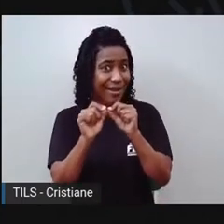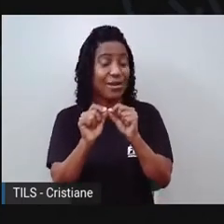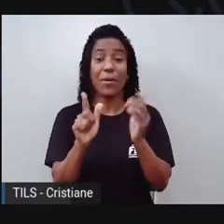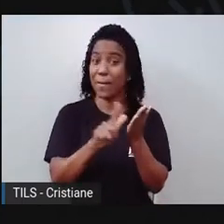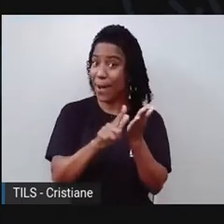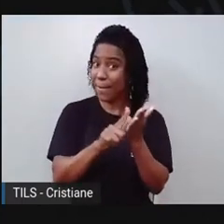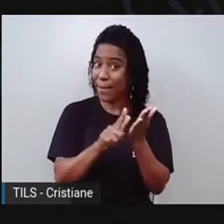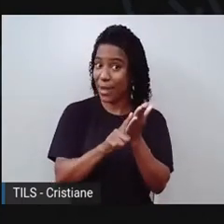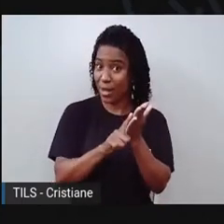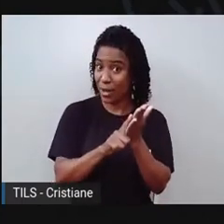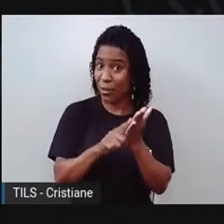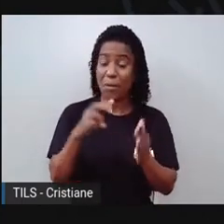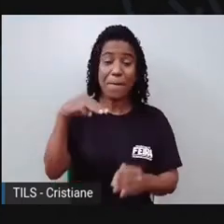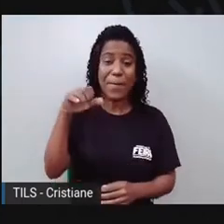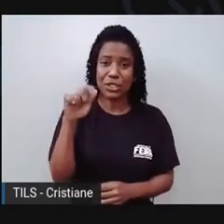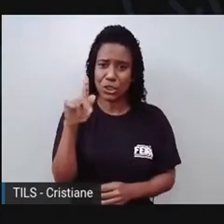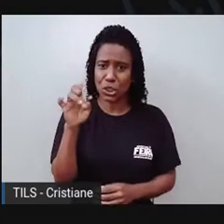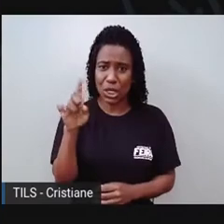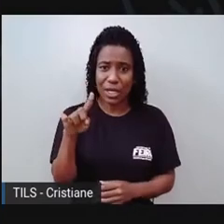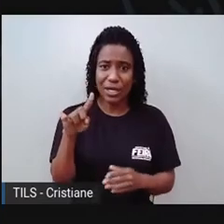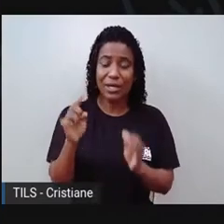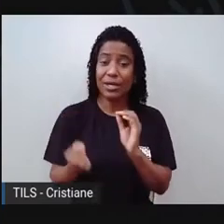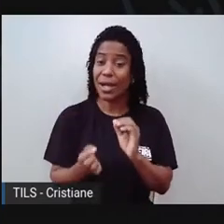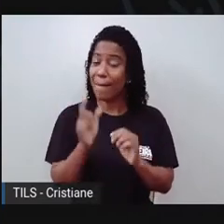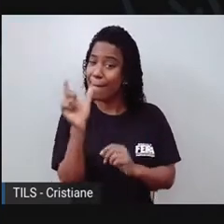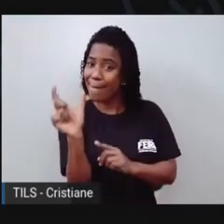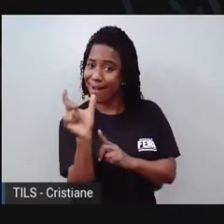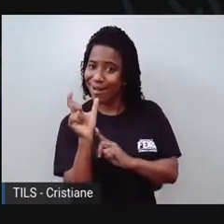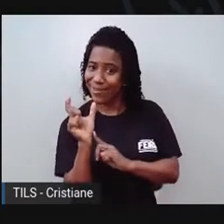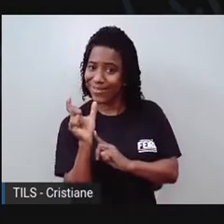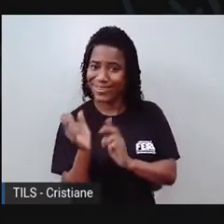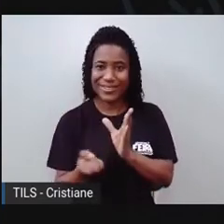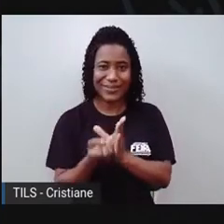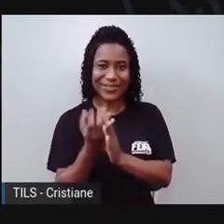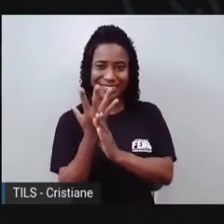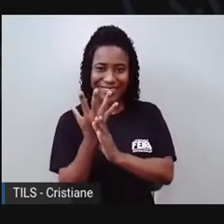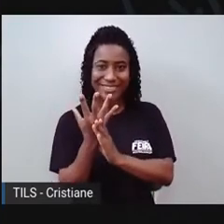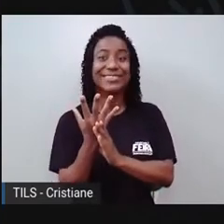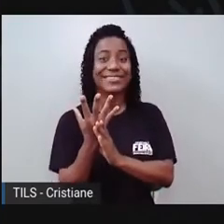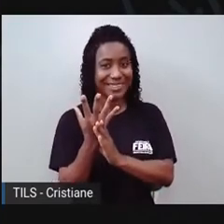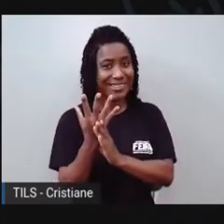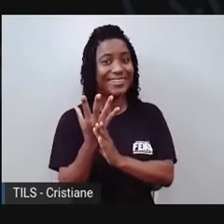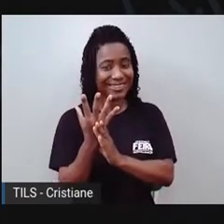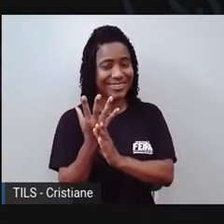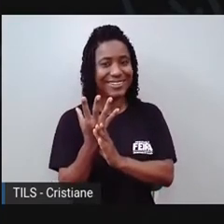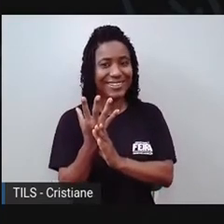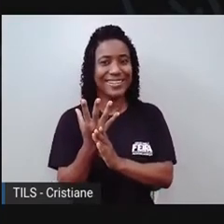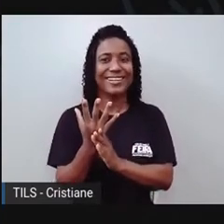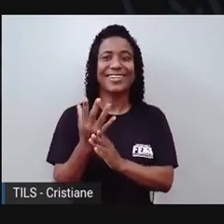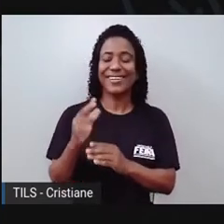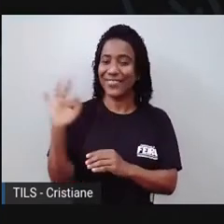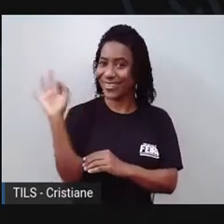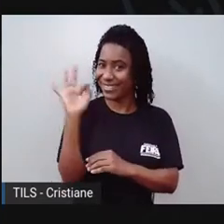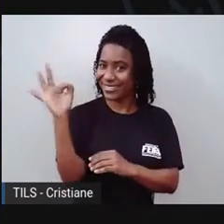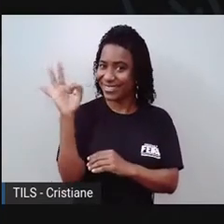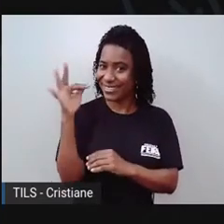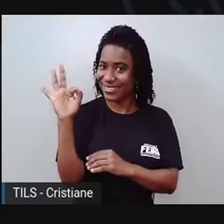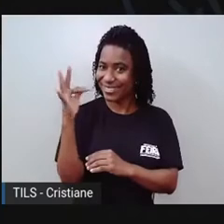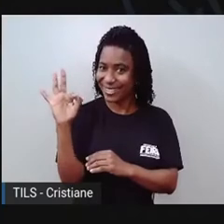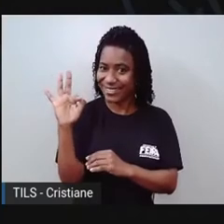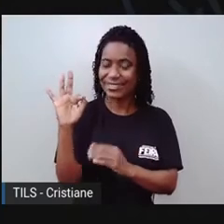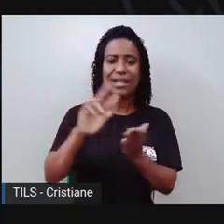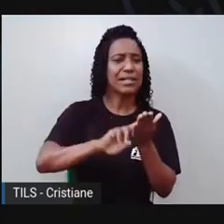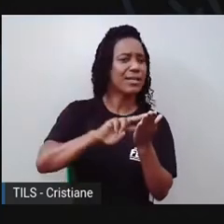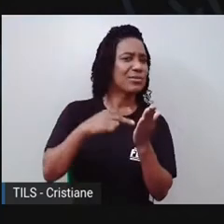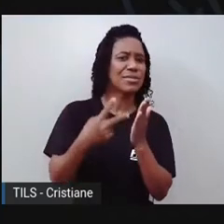francesa, papier machê. Só que, traduzindo, né, para a nossa língua, é papel picadinho. Papel